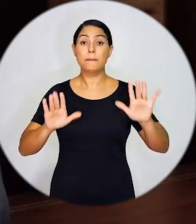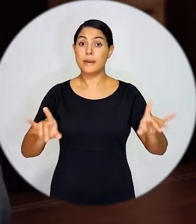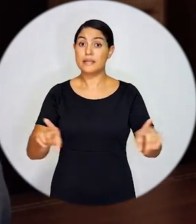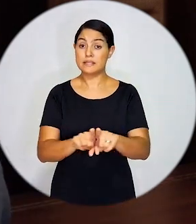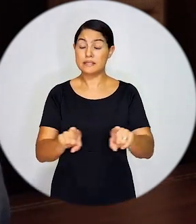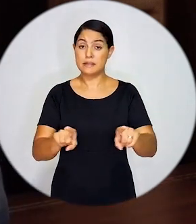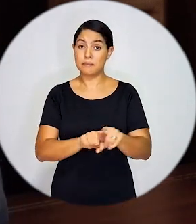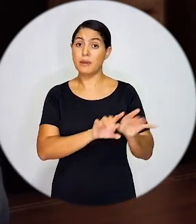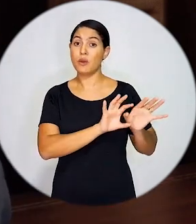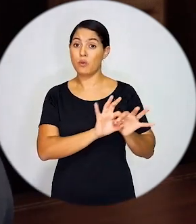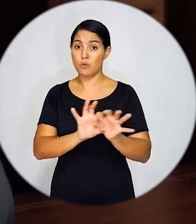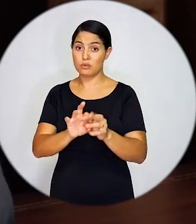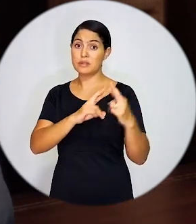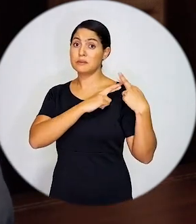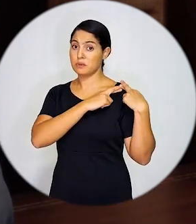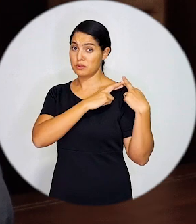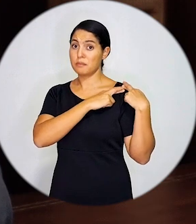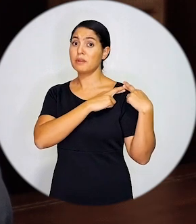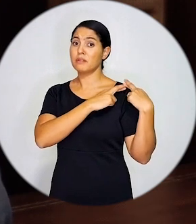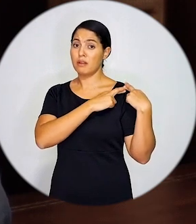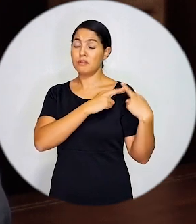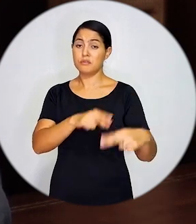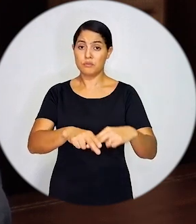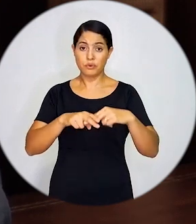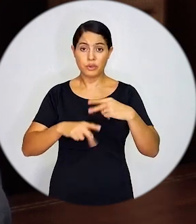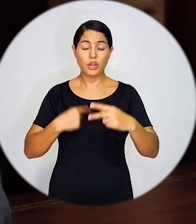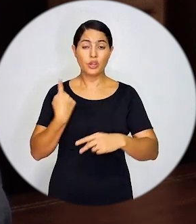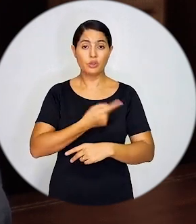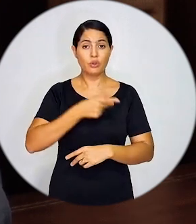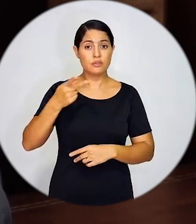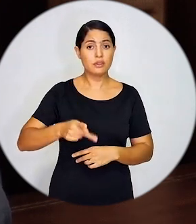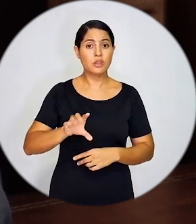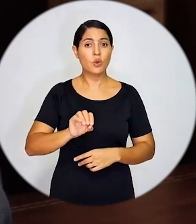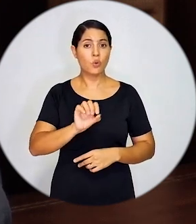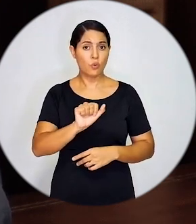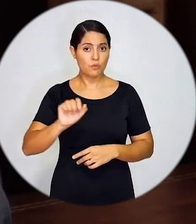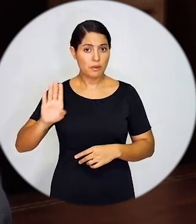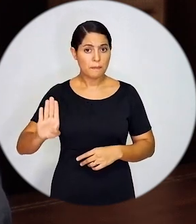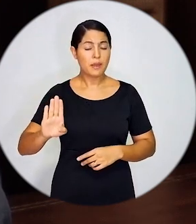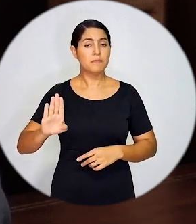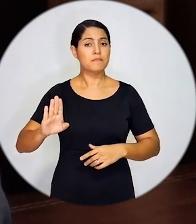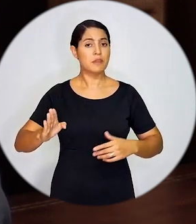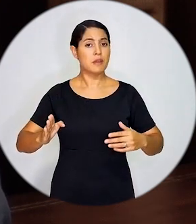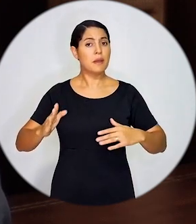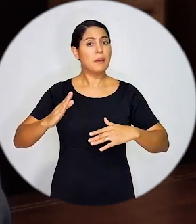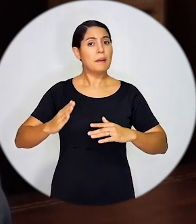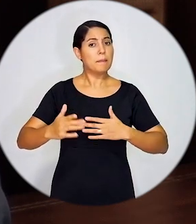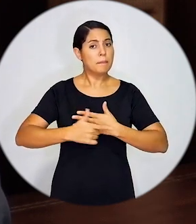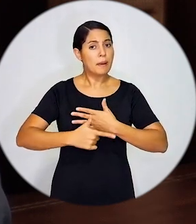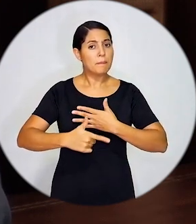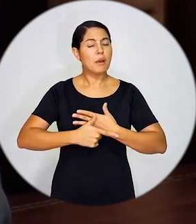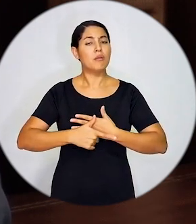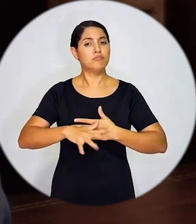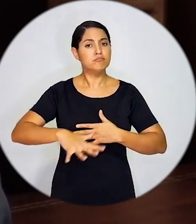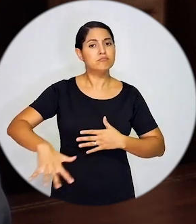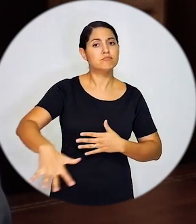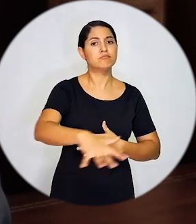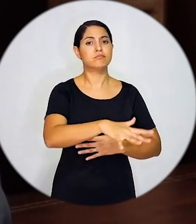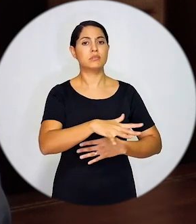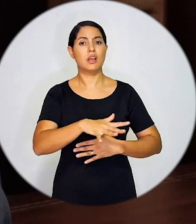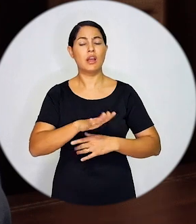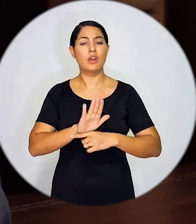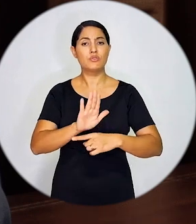outro lado, de forma responsável, a OAB exercer sempre de forma permanente esse